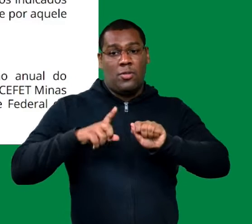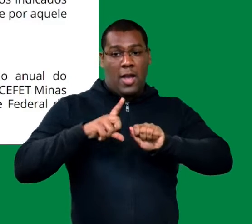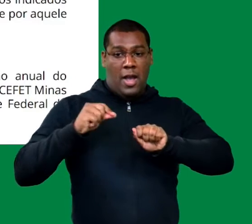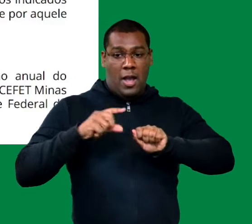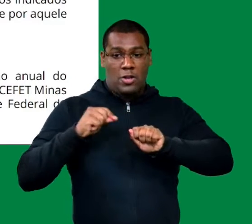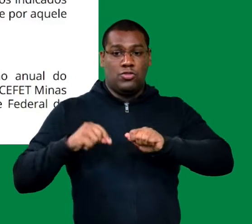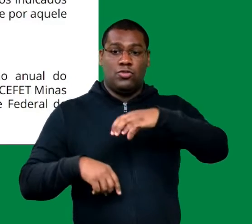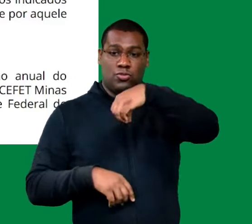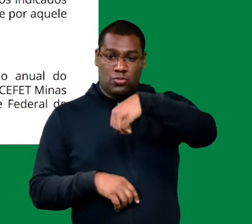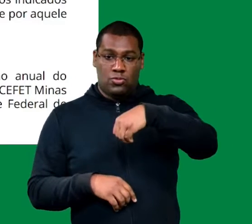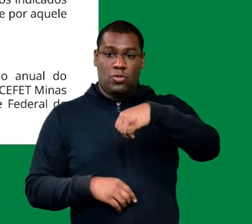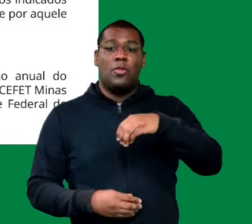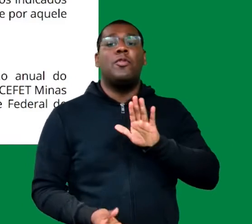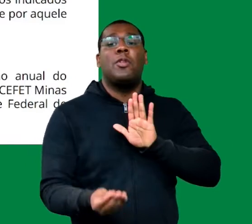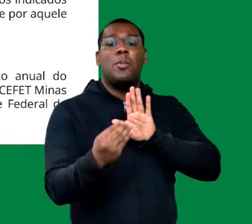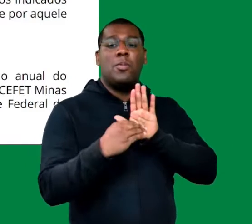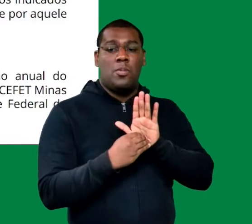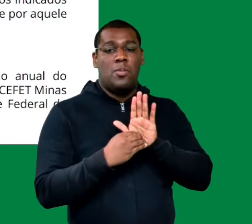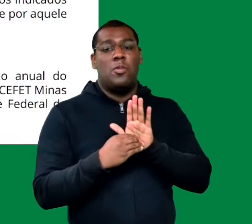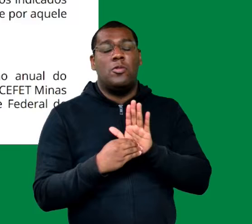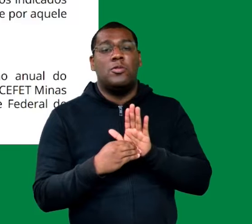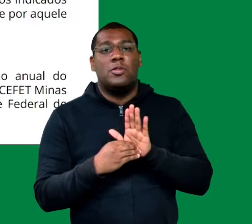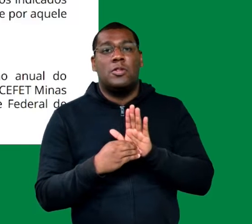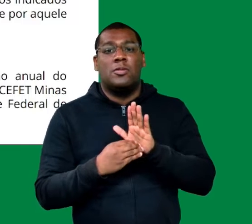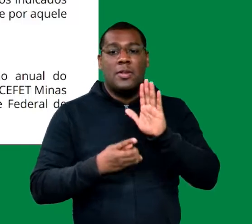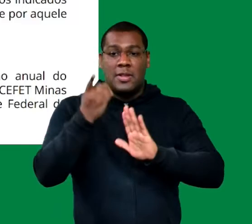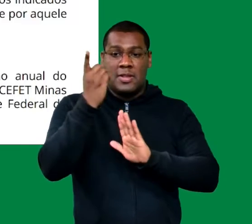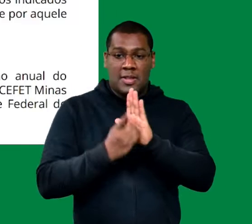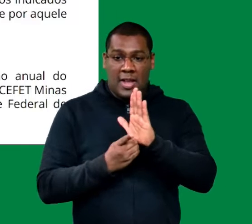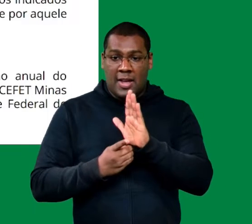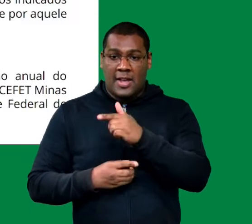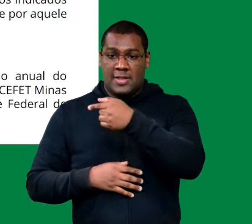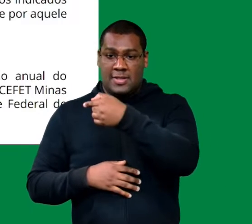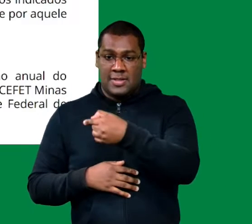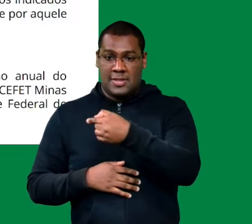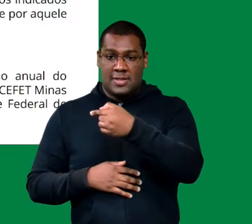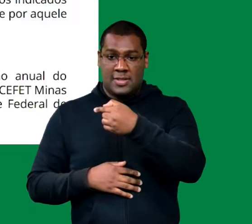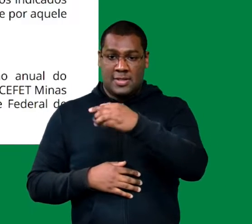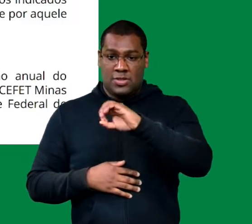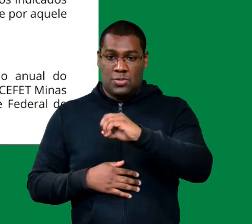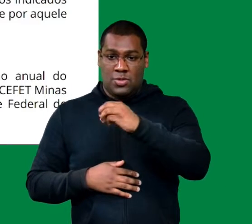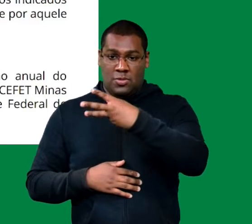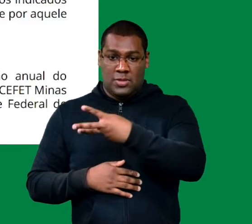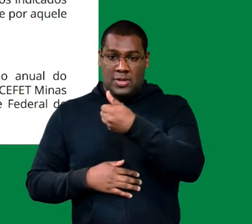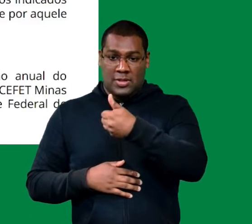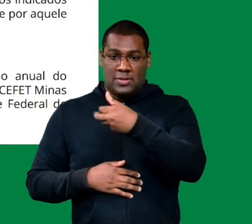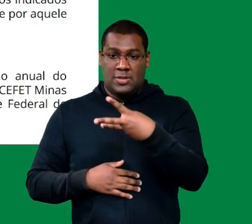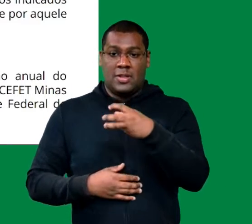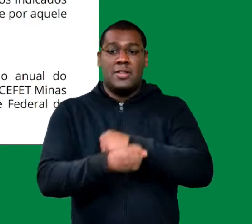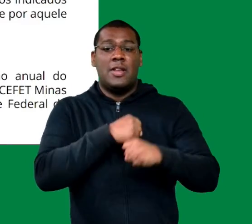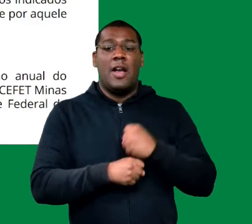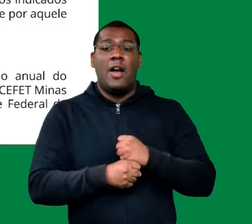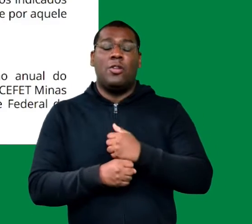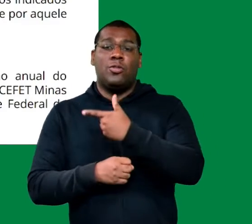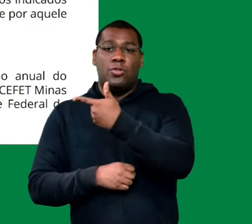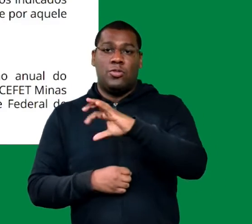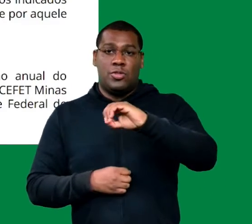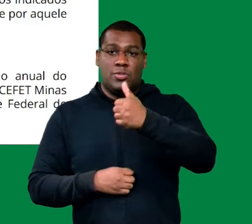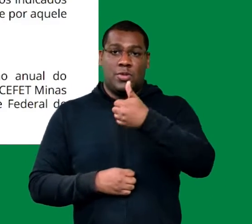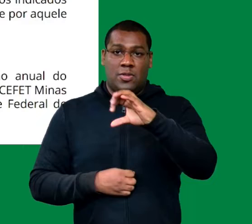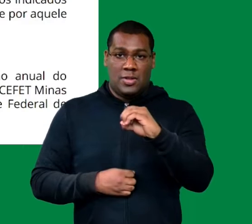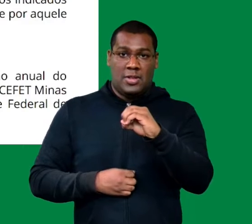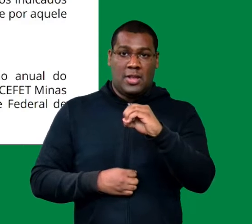Tem também a referência como pelo decreto 7.313 de 2010, lá no artigo 4º,